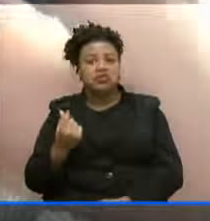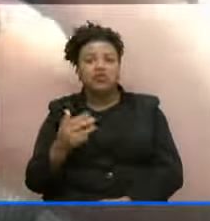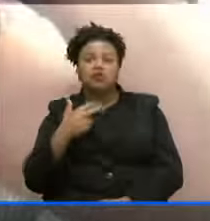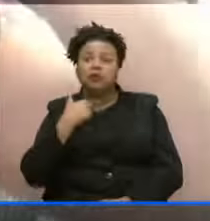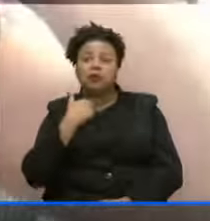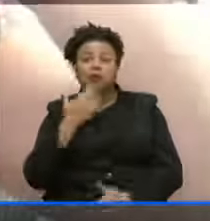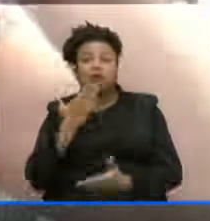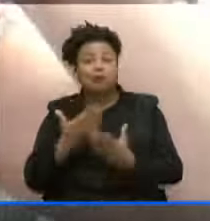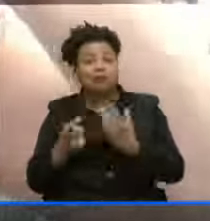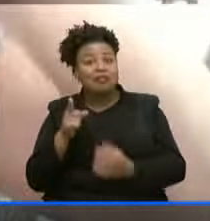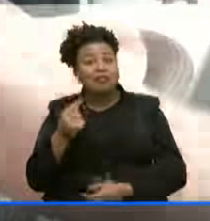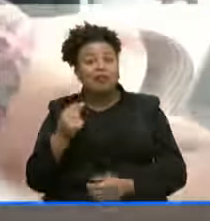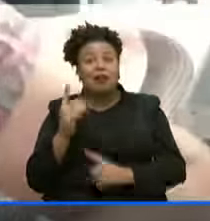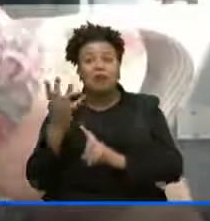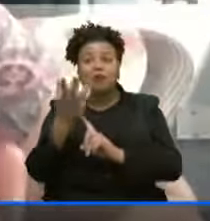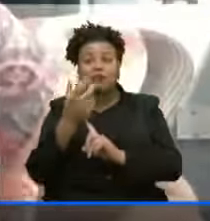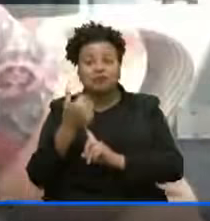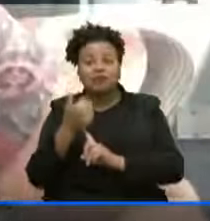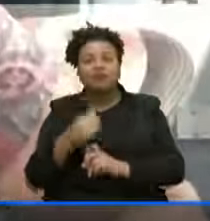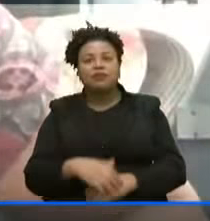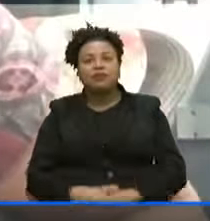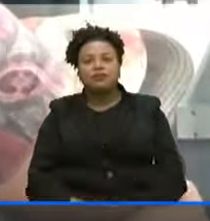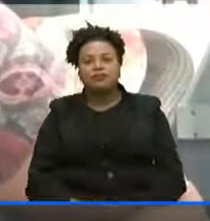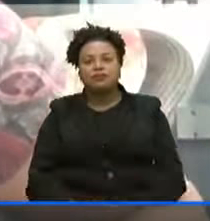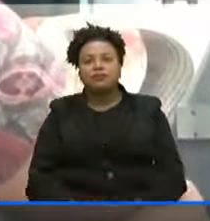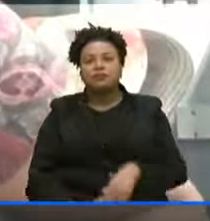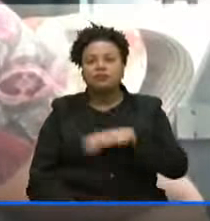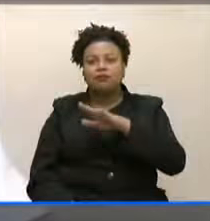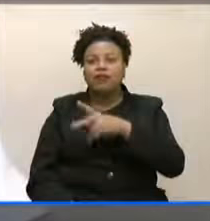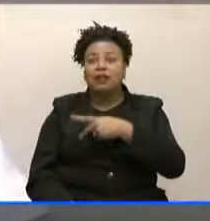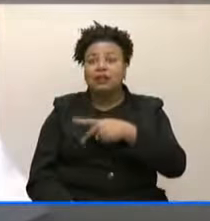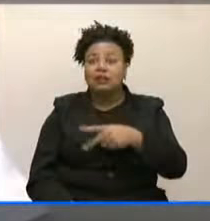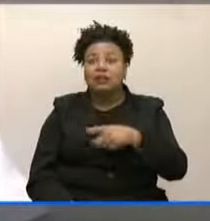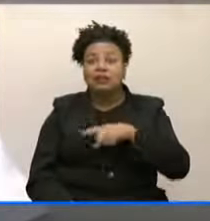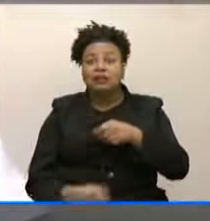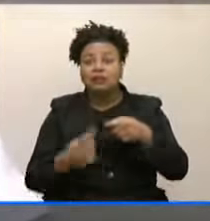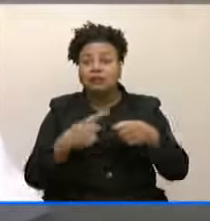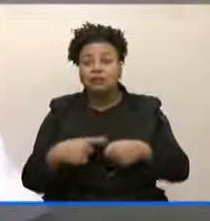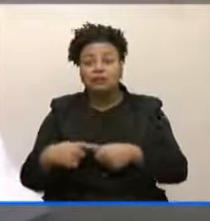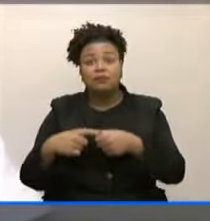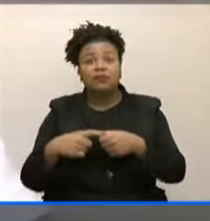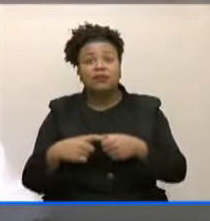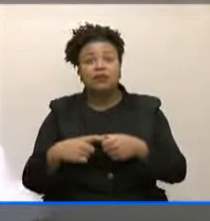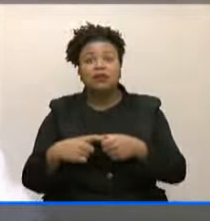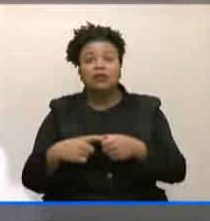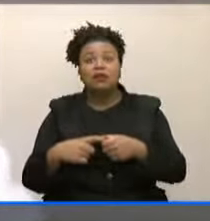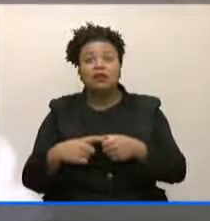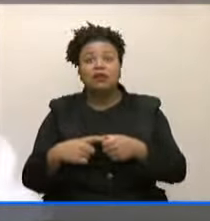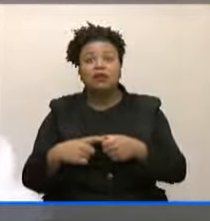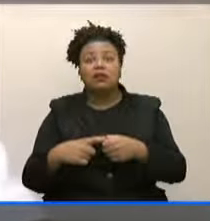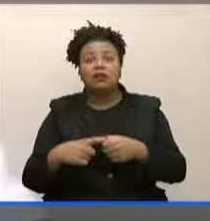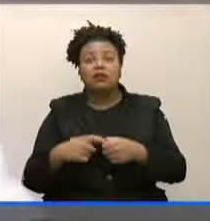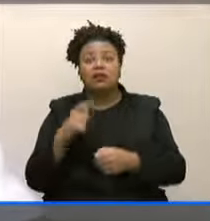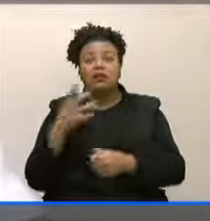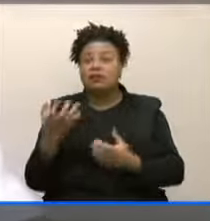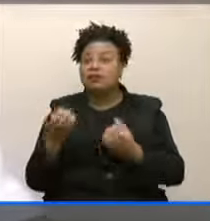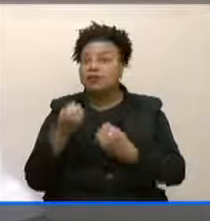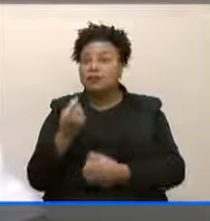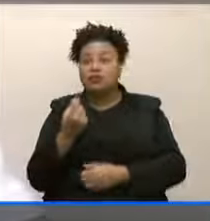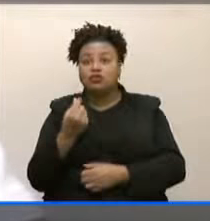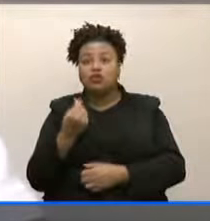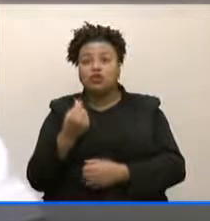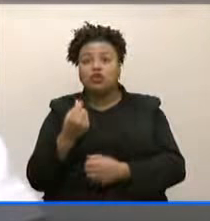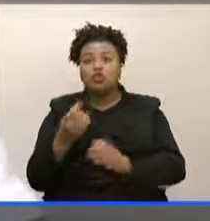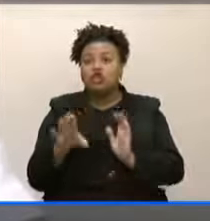podemos perder esse recurso para os nossos artistas. Tá perfeito. Presidente, tem até municípios que não pegaram dinheiro, simplesmente chegou